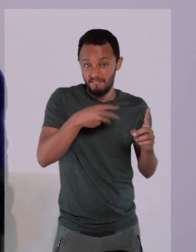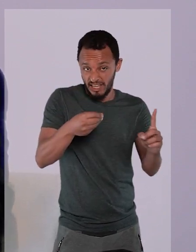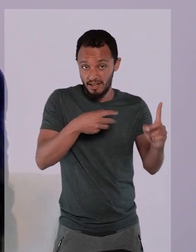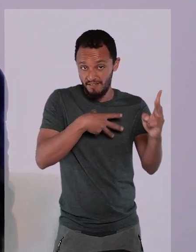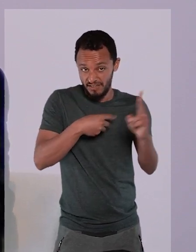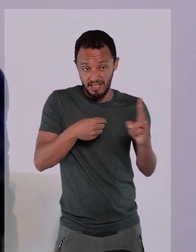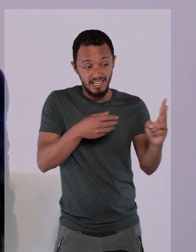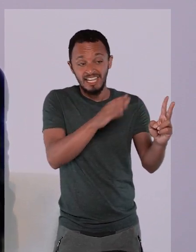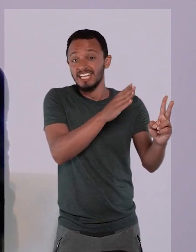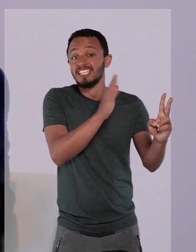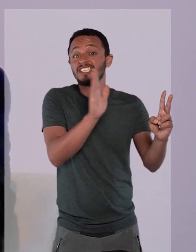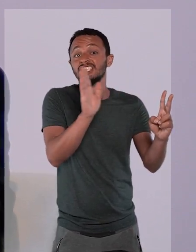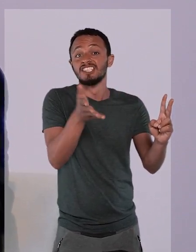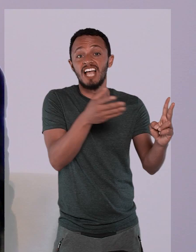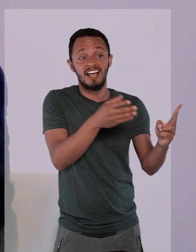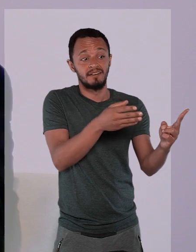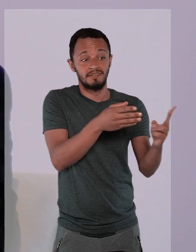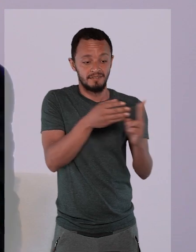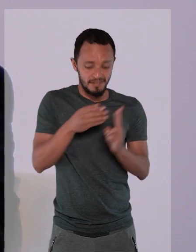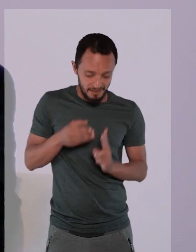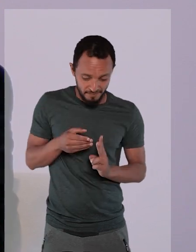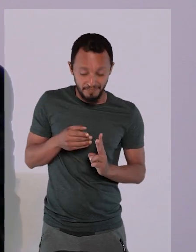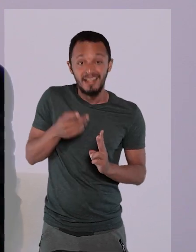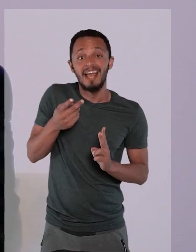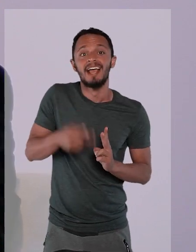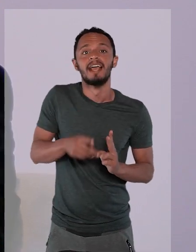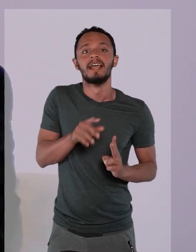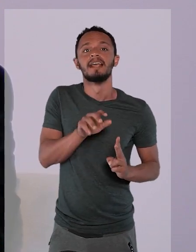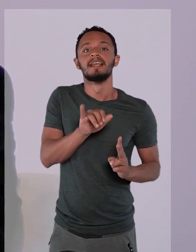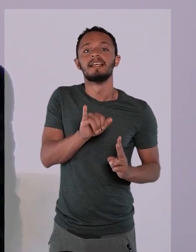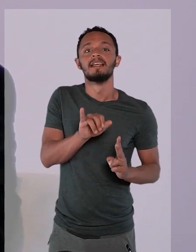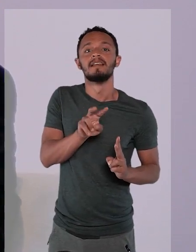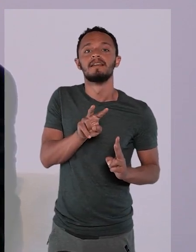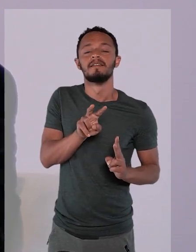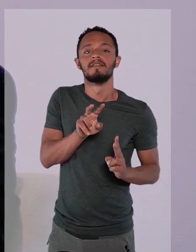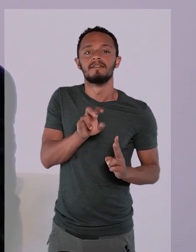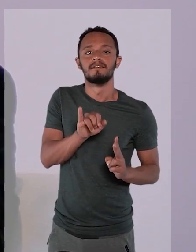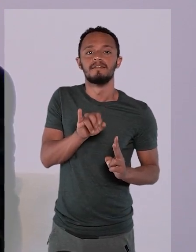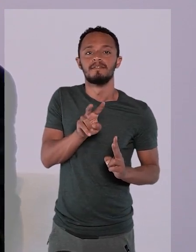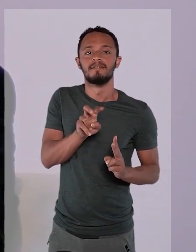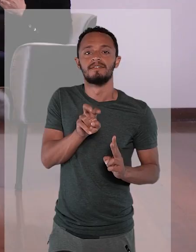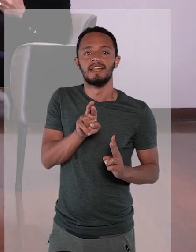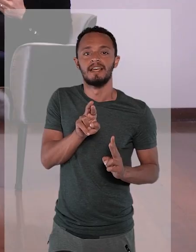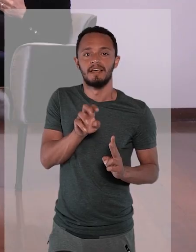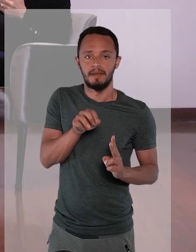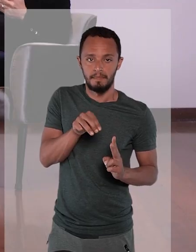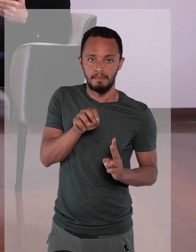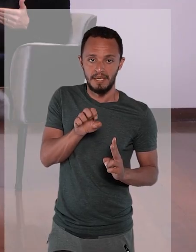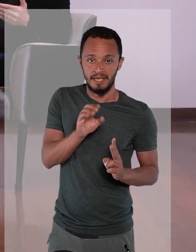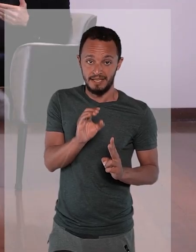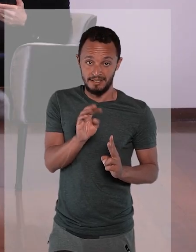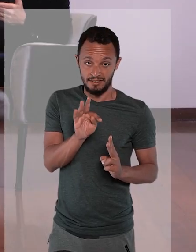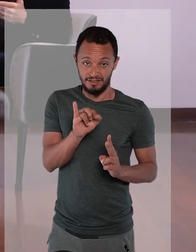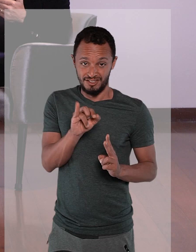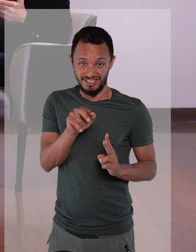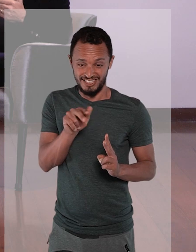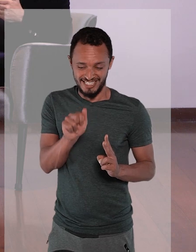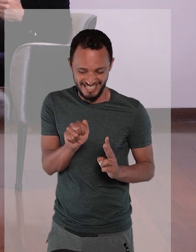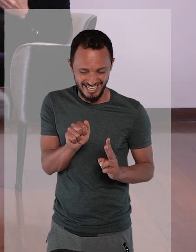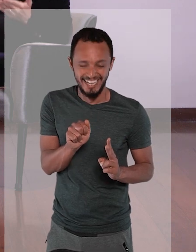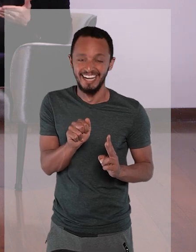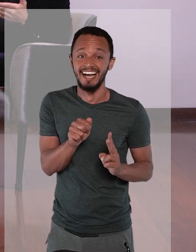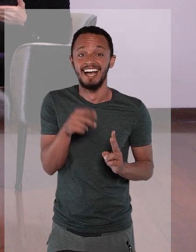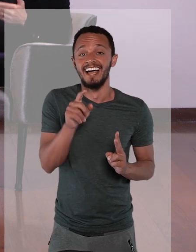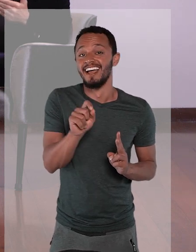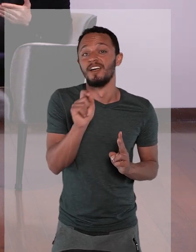Tome ivermectina. Né? Para piolho serve. Para piolho serve. Né? Nós já demos. Mas criou resistência, você viu? Saiu o